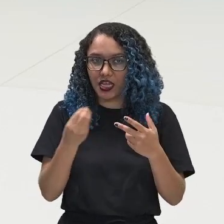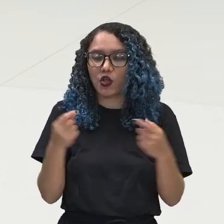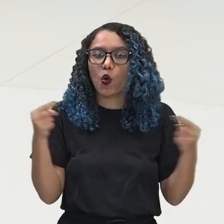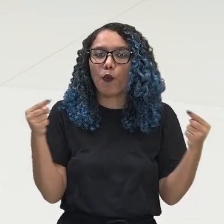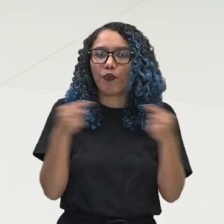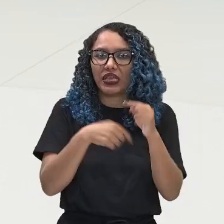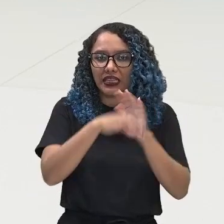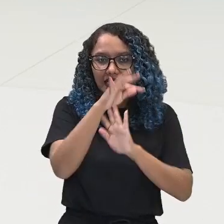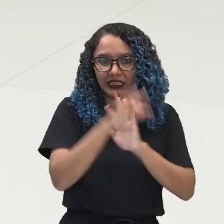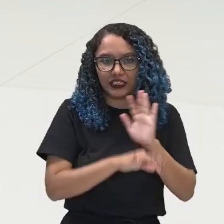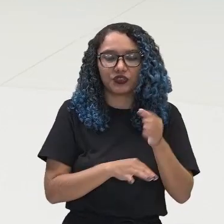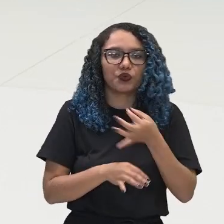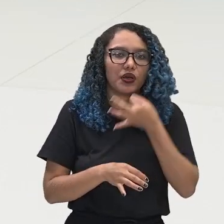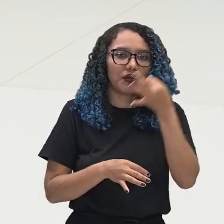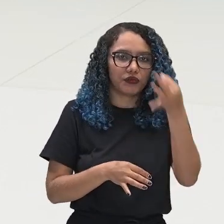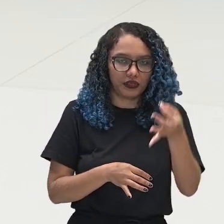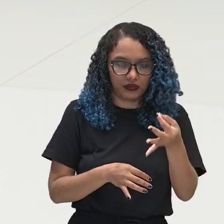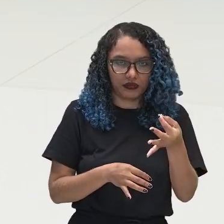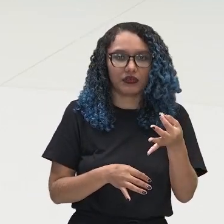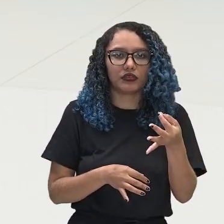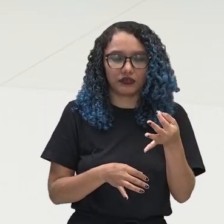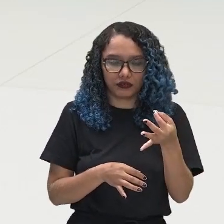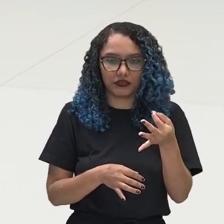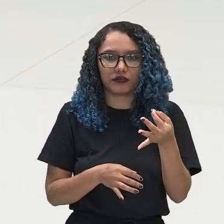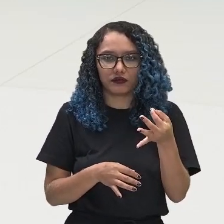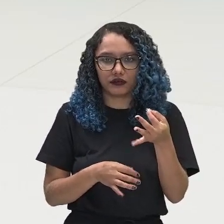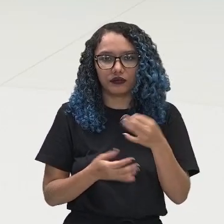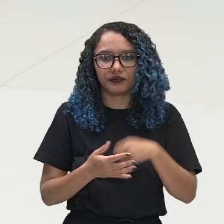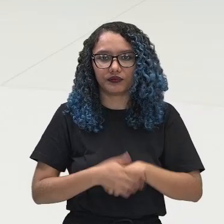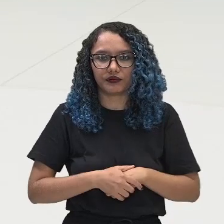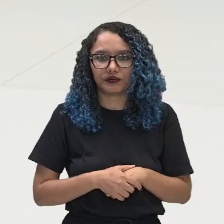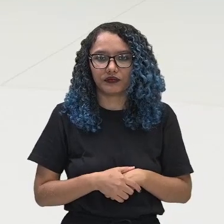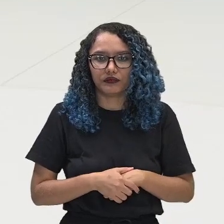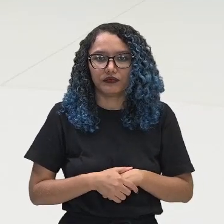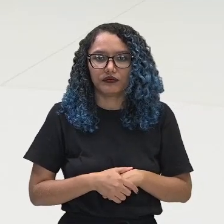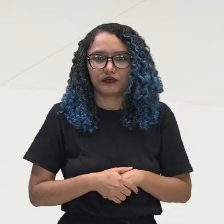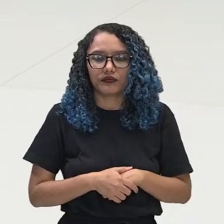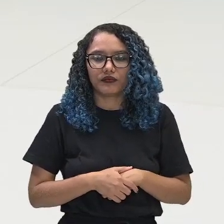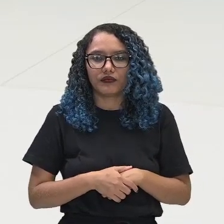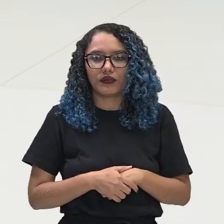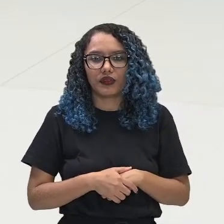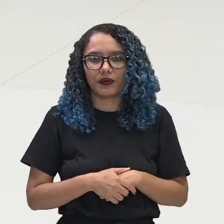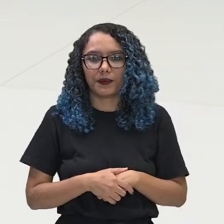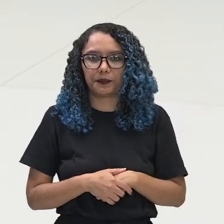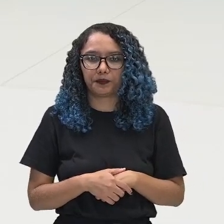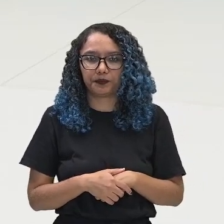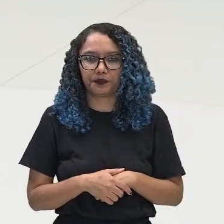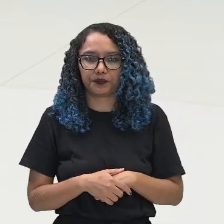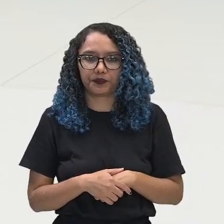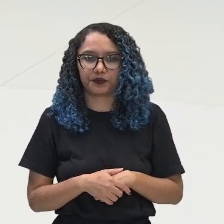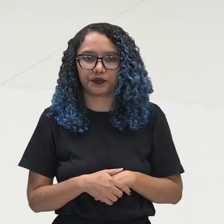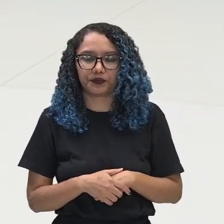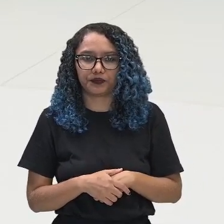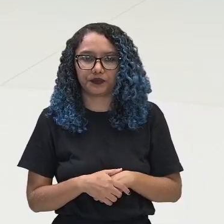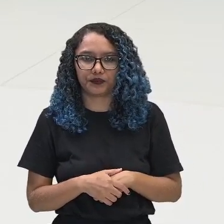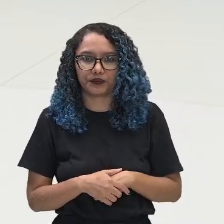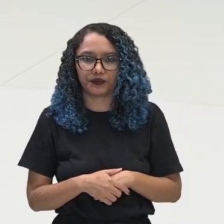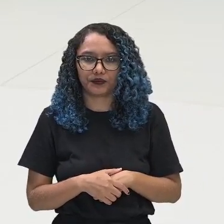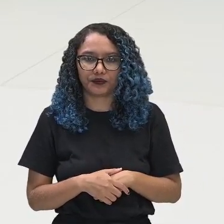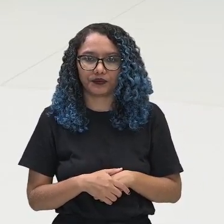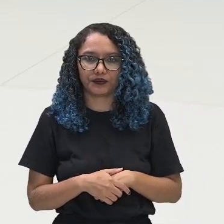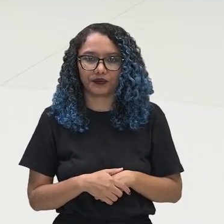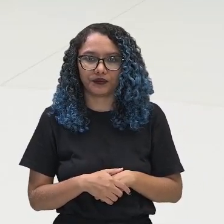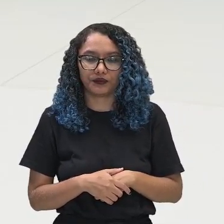aí o Ministério, né, o Ministério da Educação chama de dissertativo argumentativo. E aí o que vai acontecer?